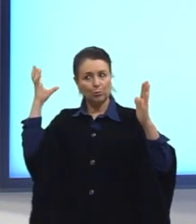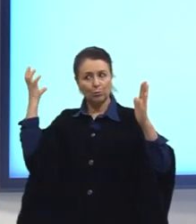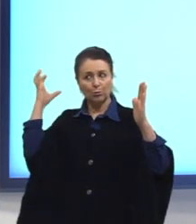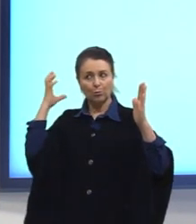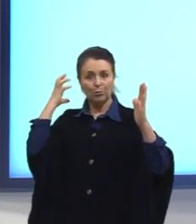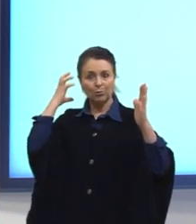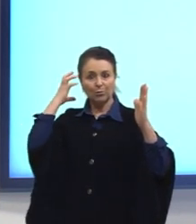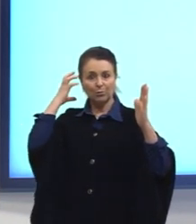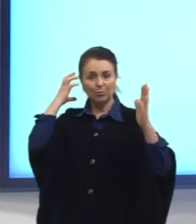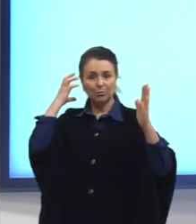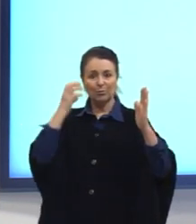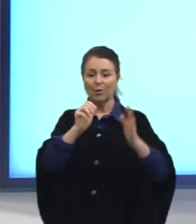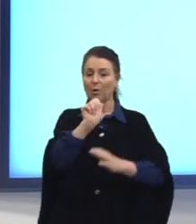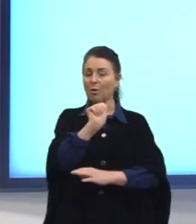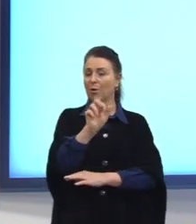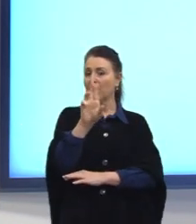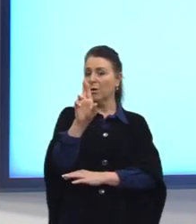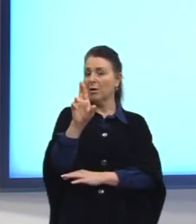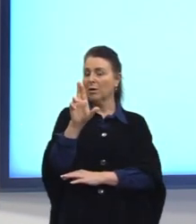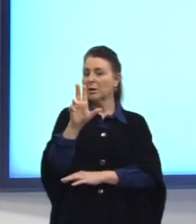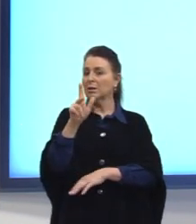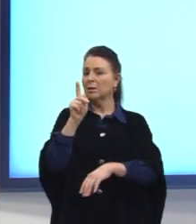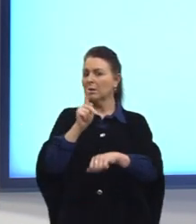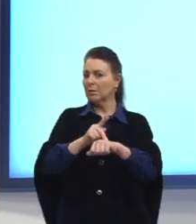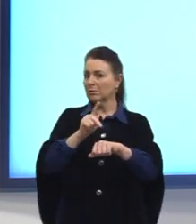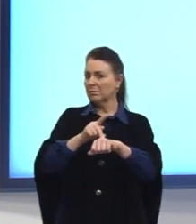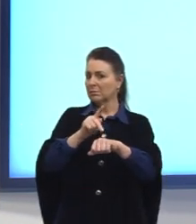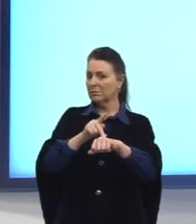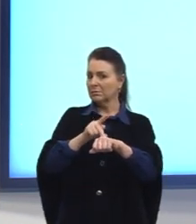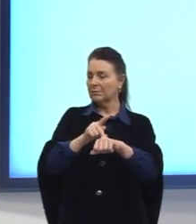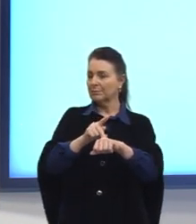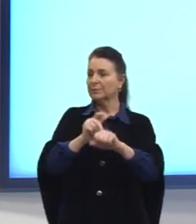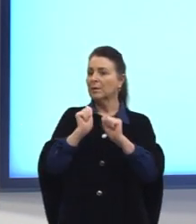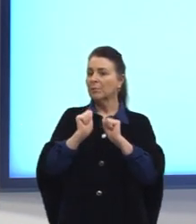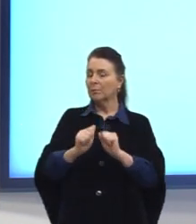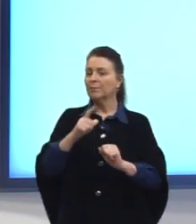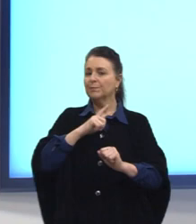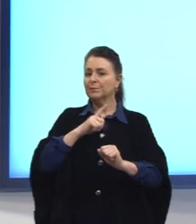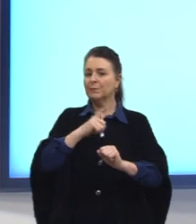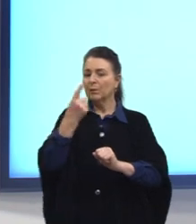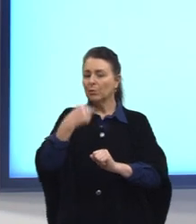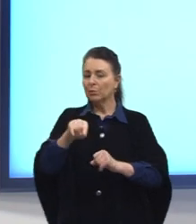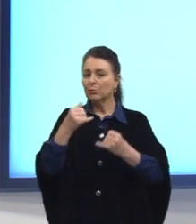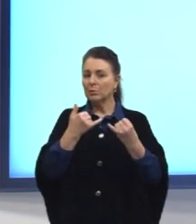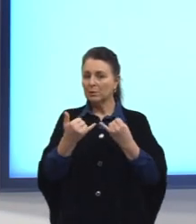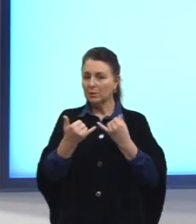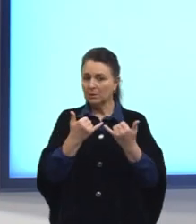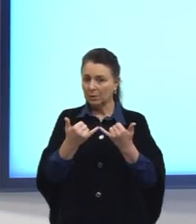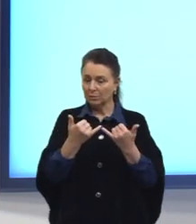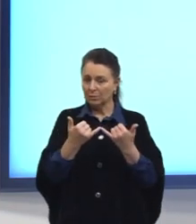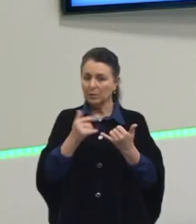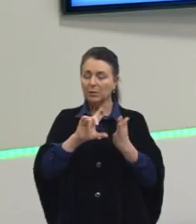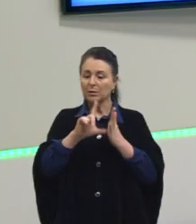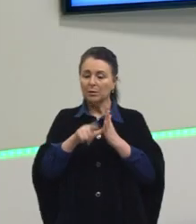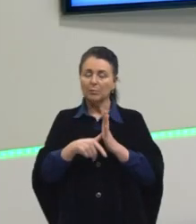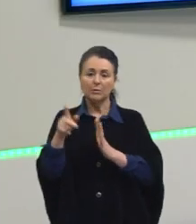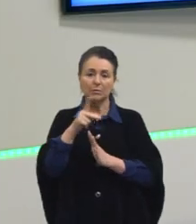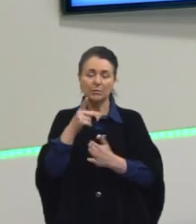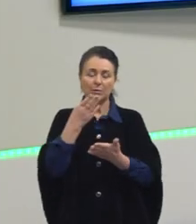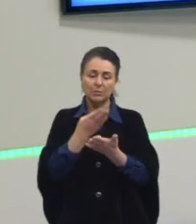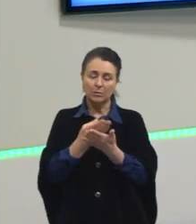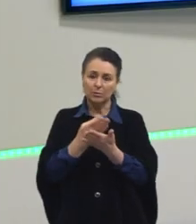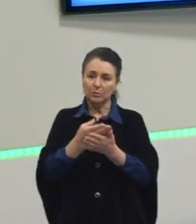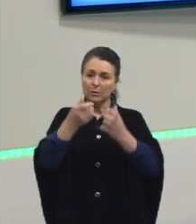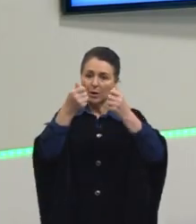e as rochas né no caso aqui Mas podem ter também outros exemplos certo depois a gente vai estudar